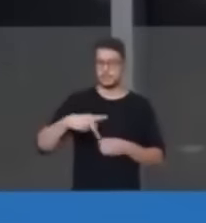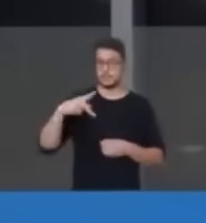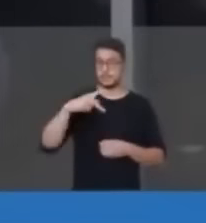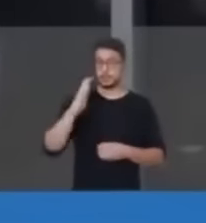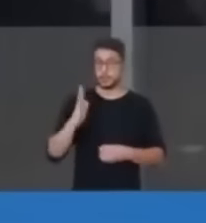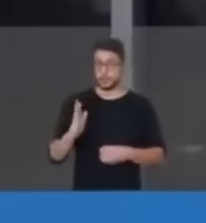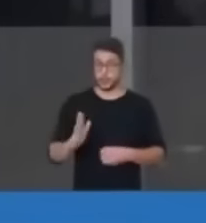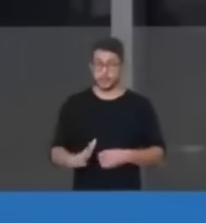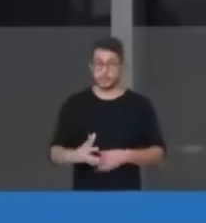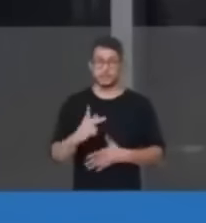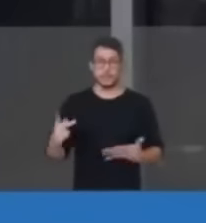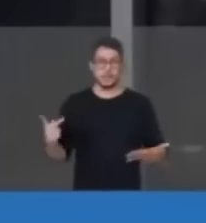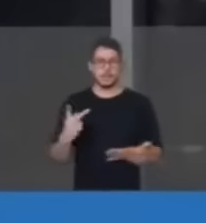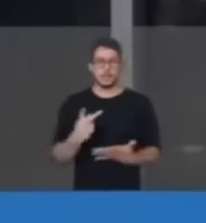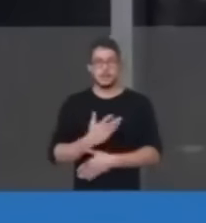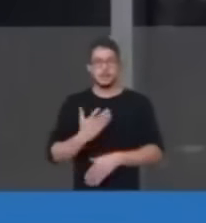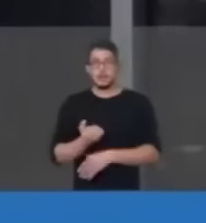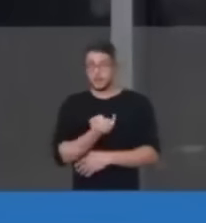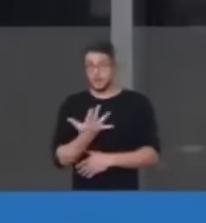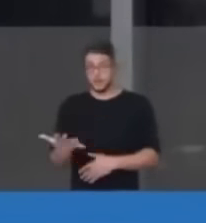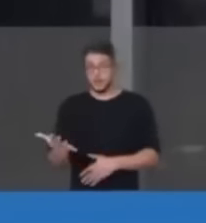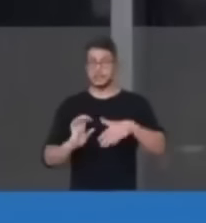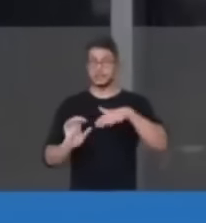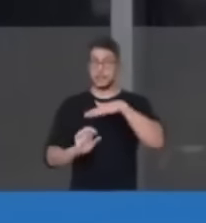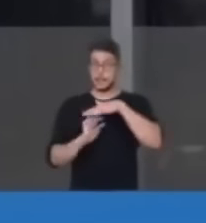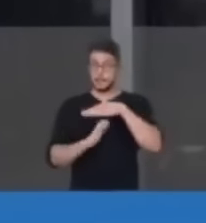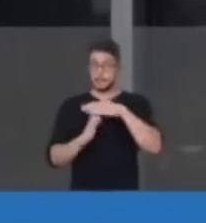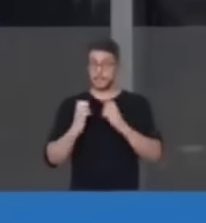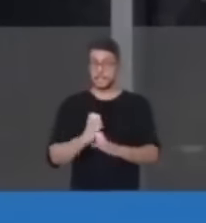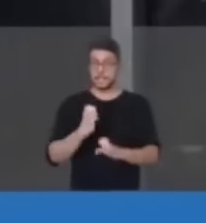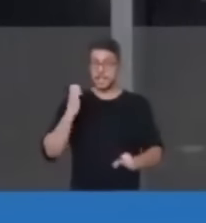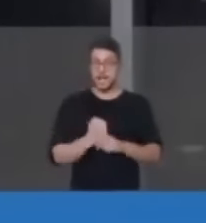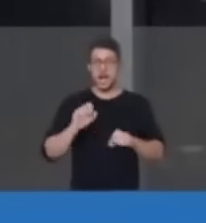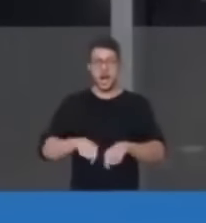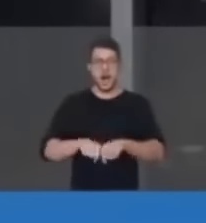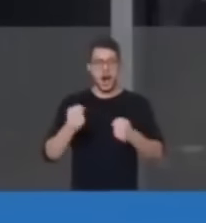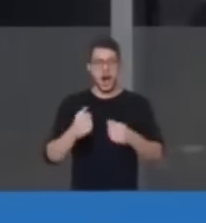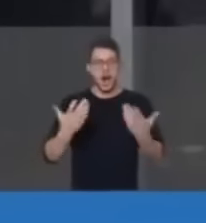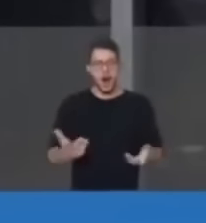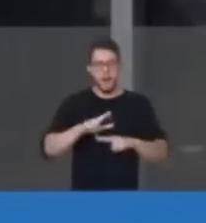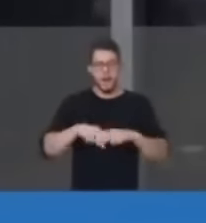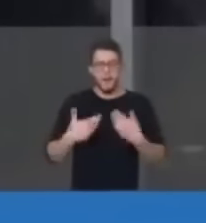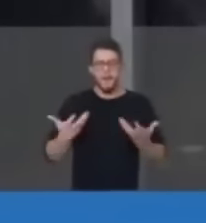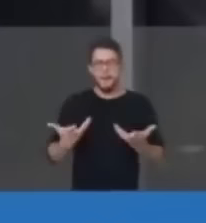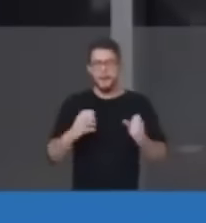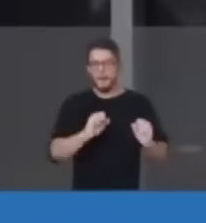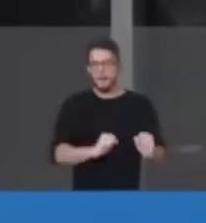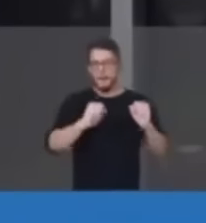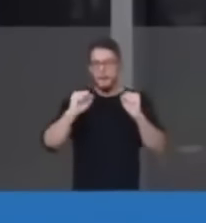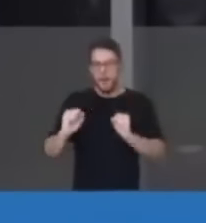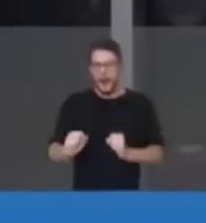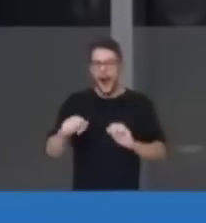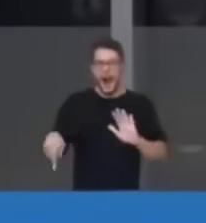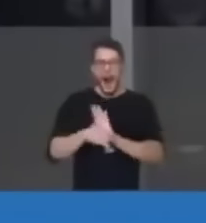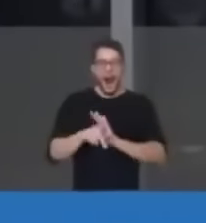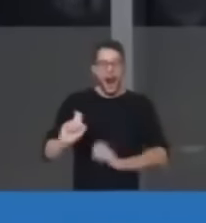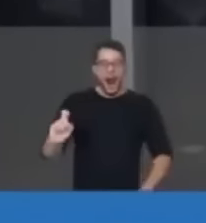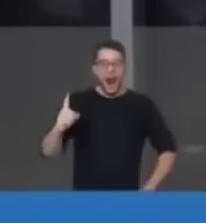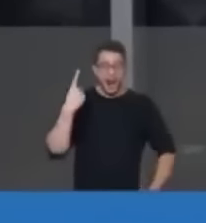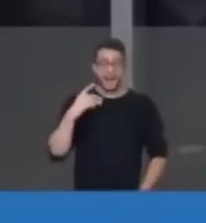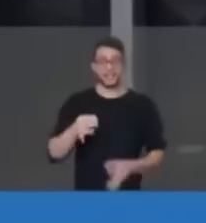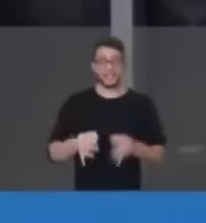destruição de grandes empresas da engenharia nacional tudo por em busca de um projeto de poder do ex-juiz Sérgio moro e dos seus